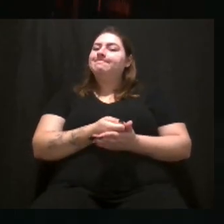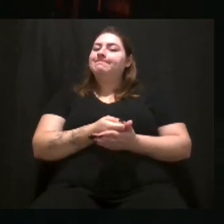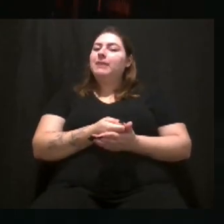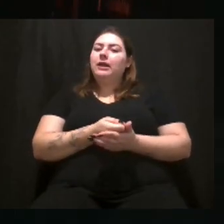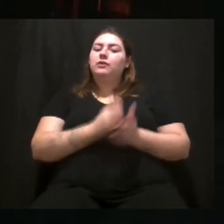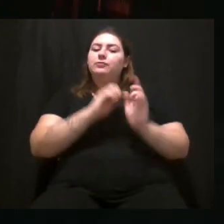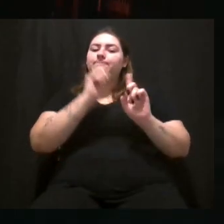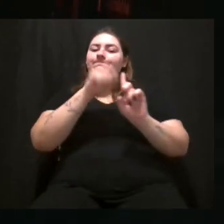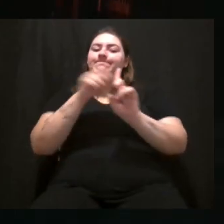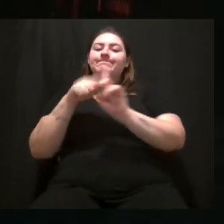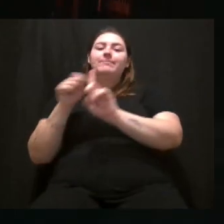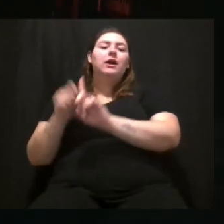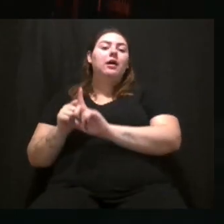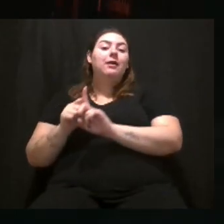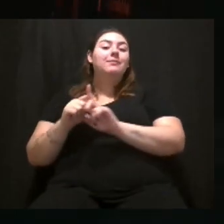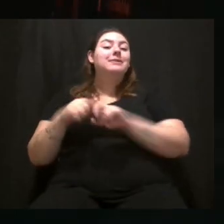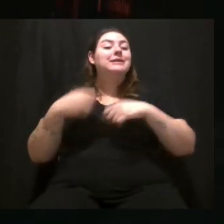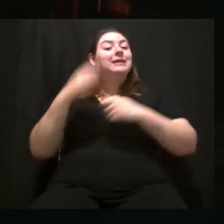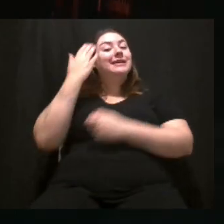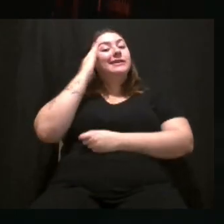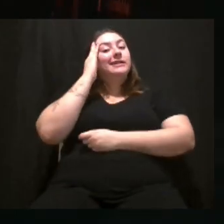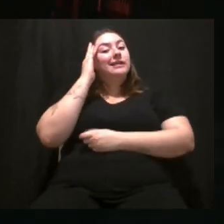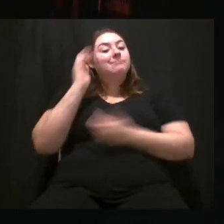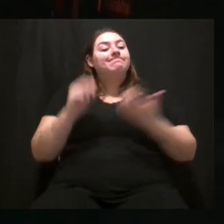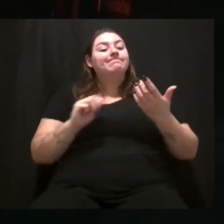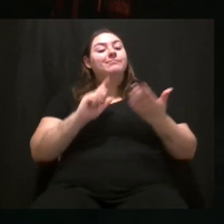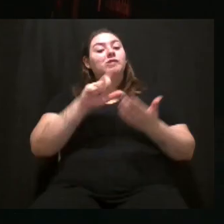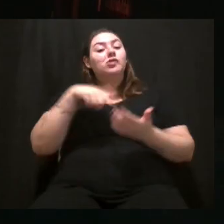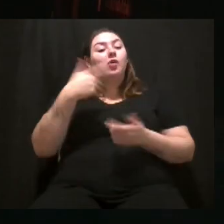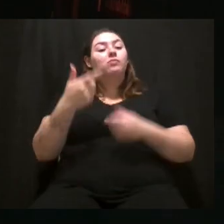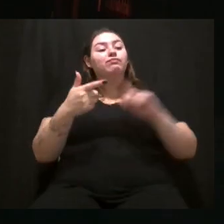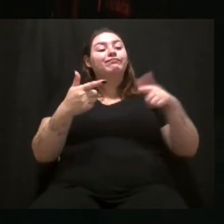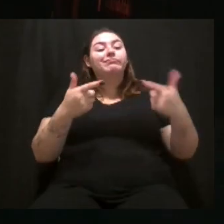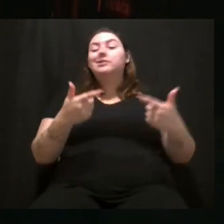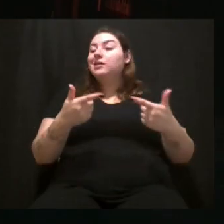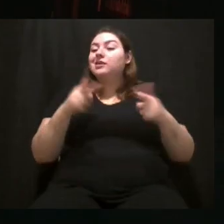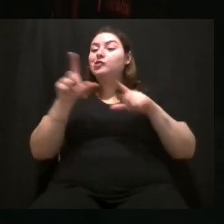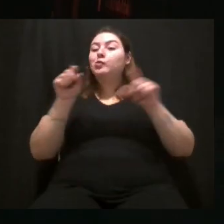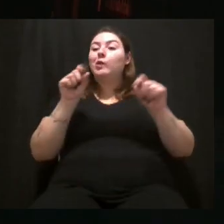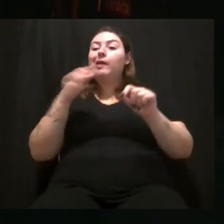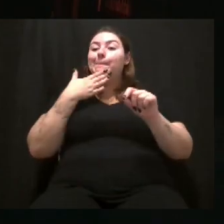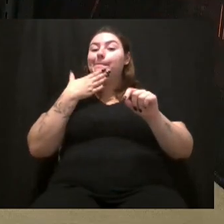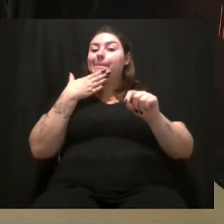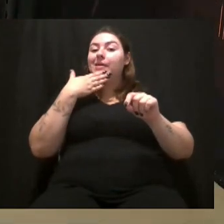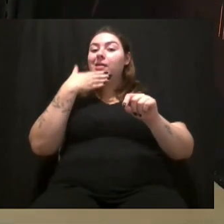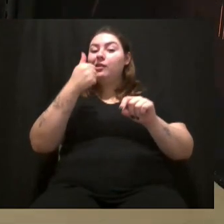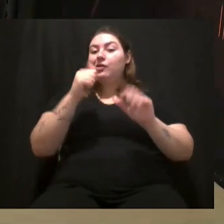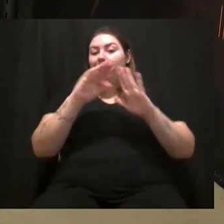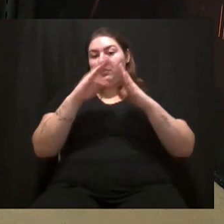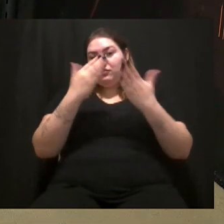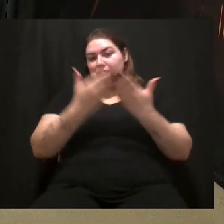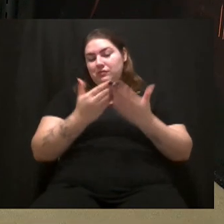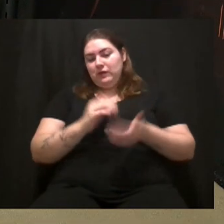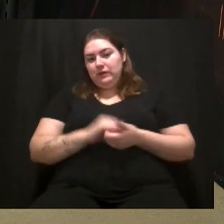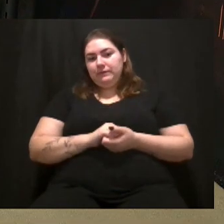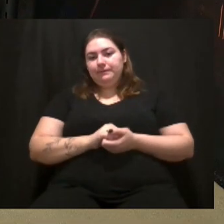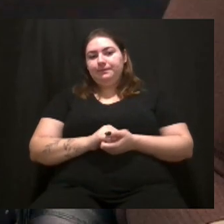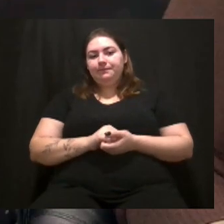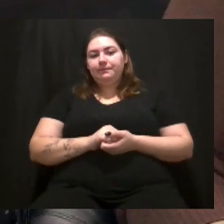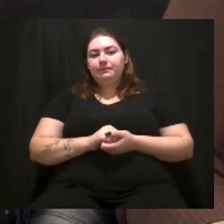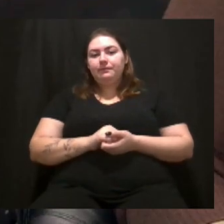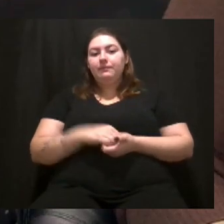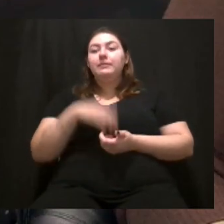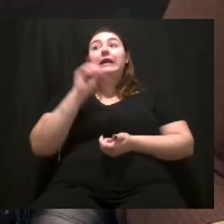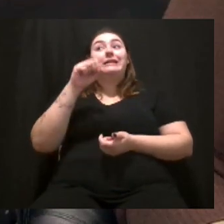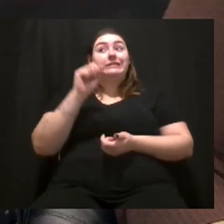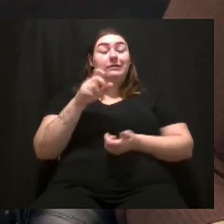outras variáveis no momento em que a gente vai escolher a melhor escola para o nosso filho, né, Andressa? Sim, é verdade.